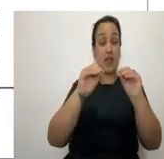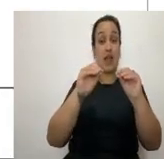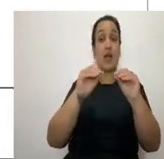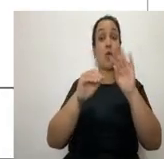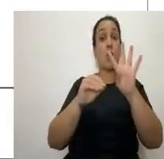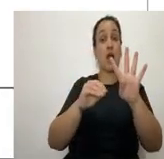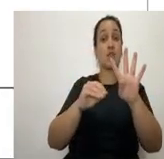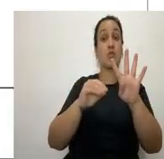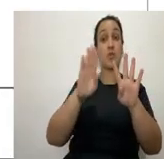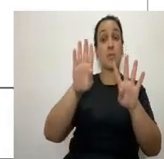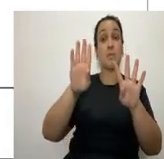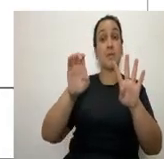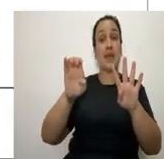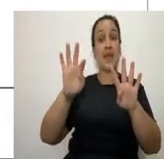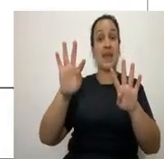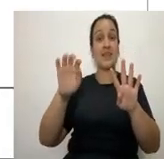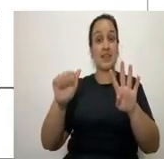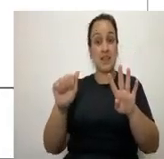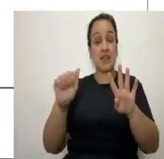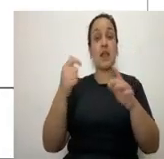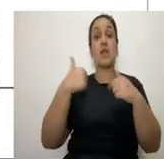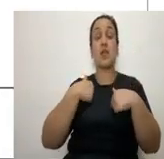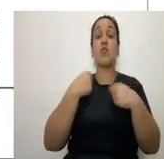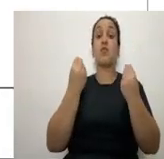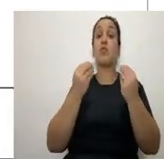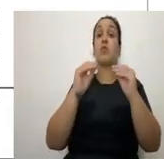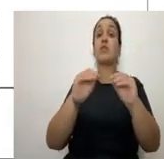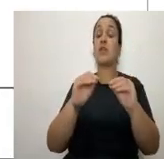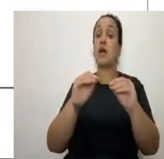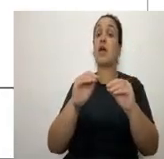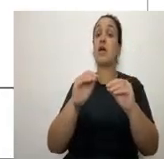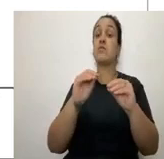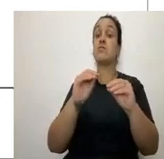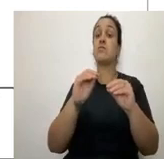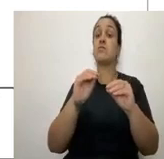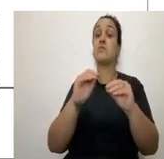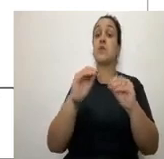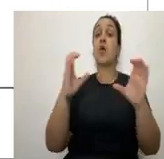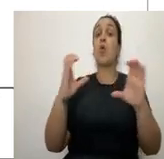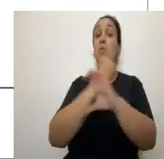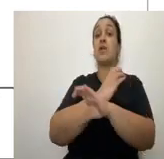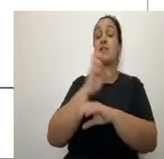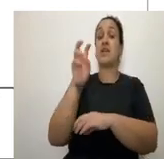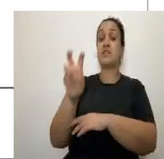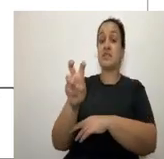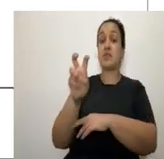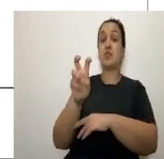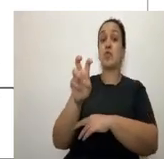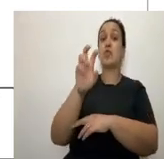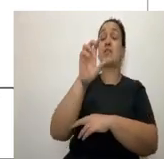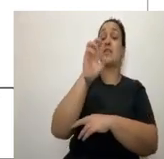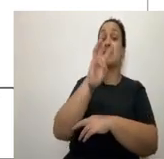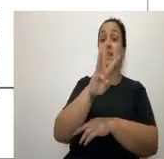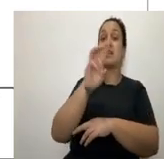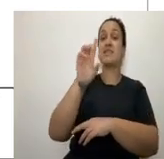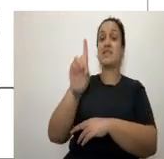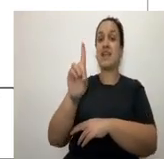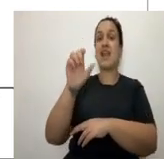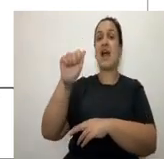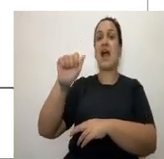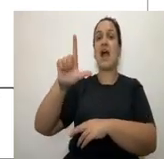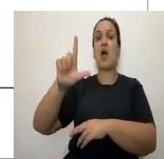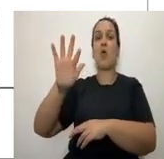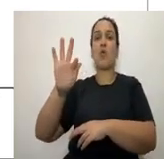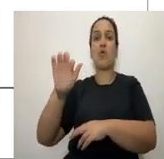colocar um elétron no 4-beta, eu vou colocar um elétron para completar o 5